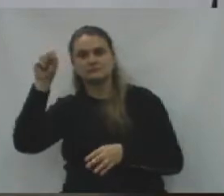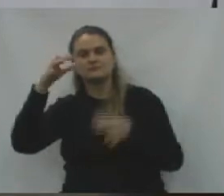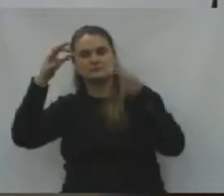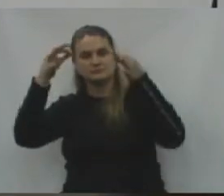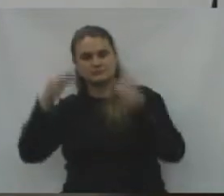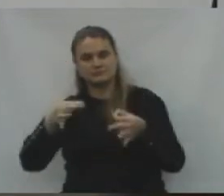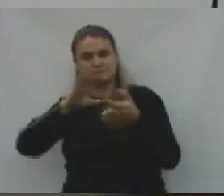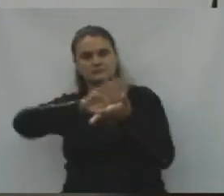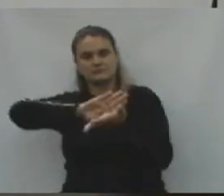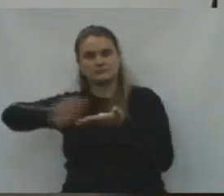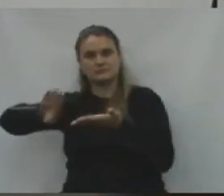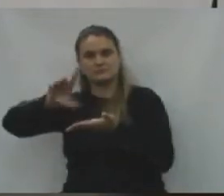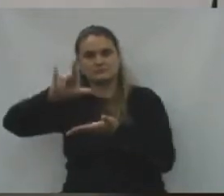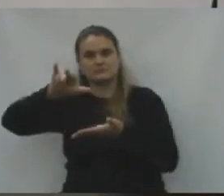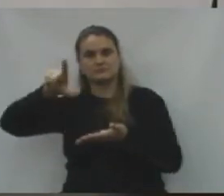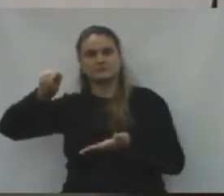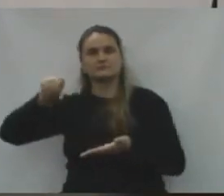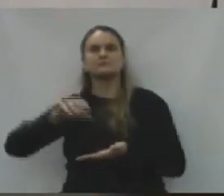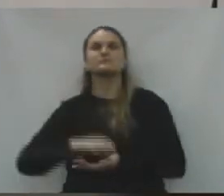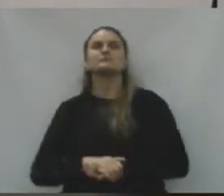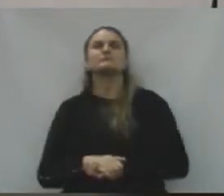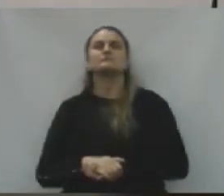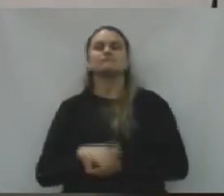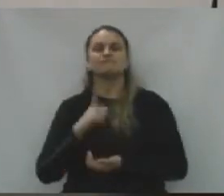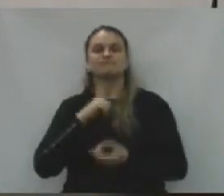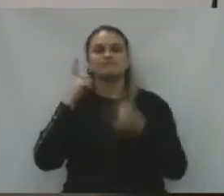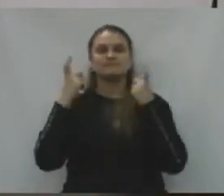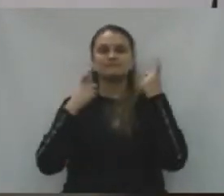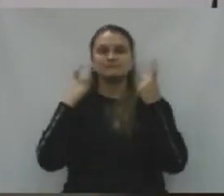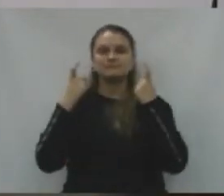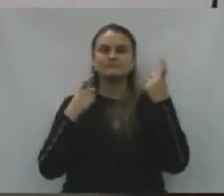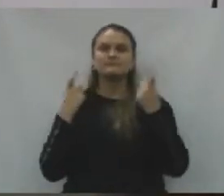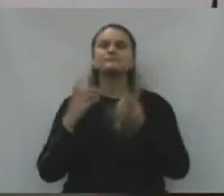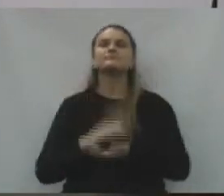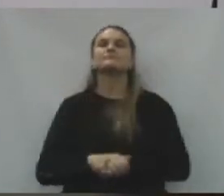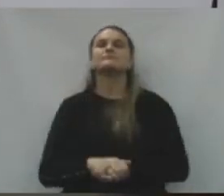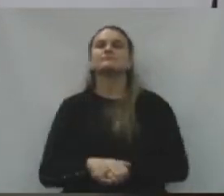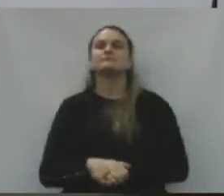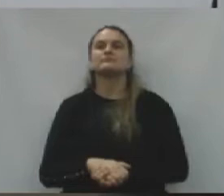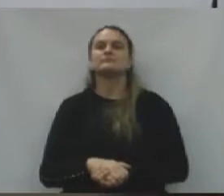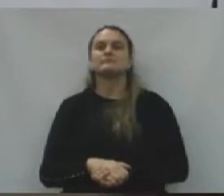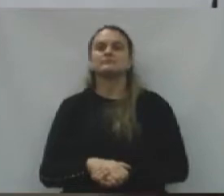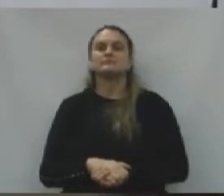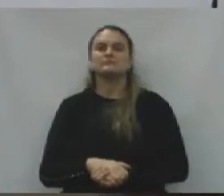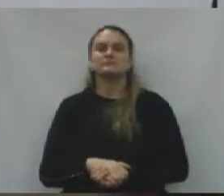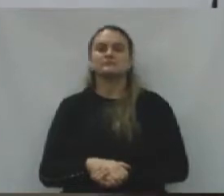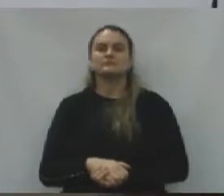recolhido e descartado. Essa é a preocupação.